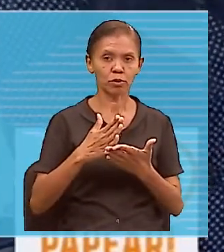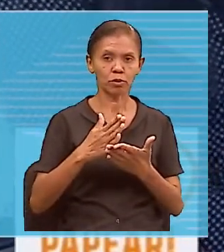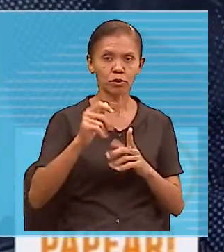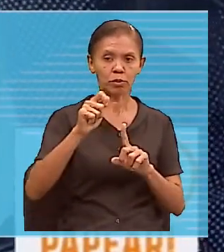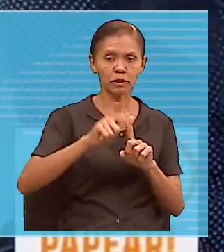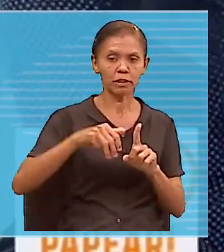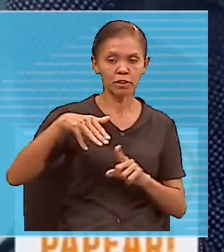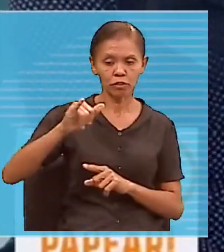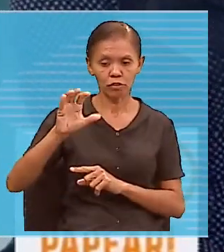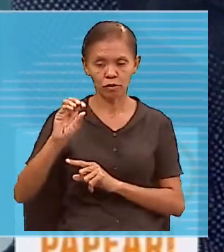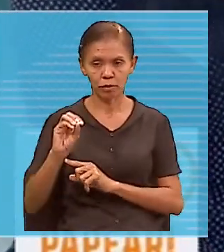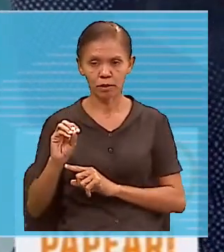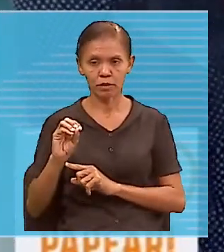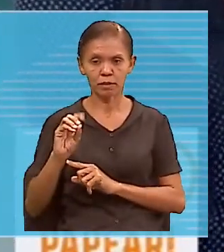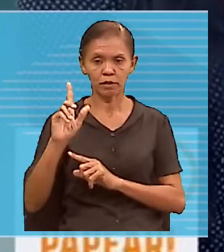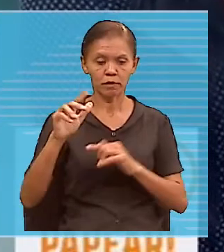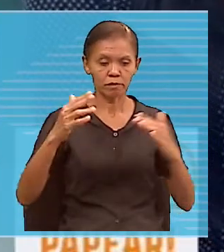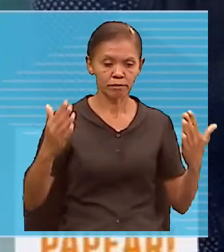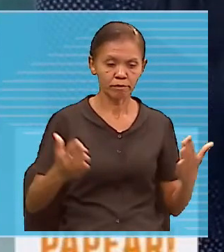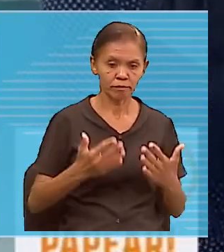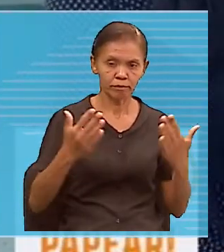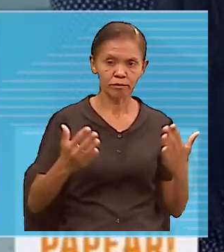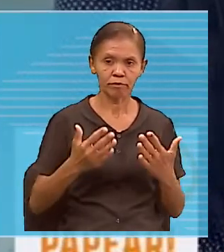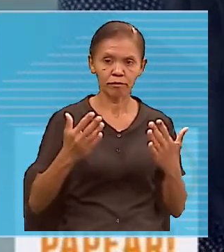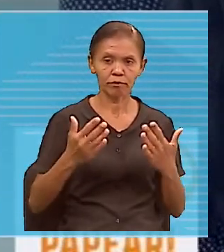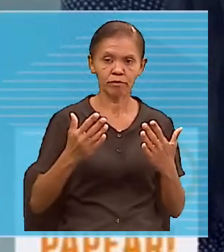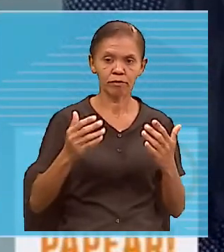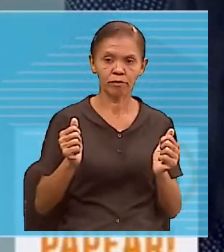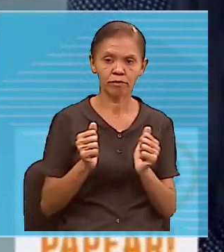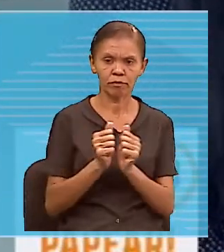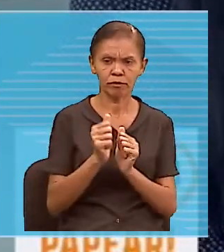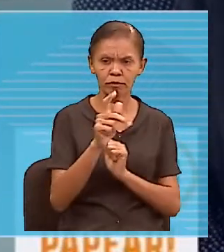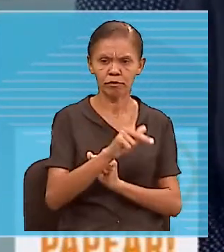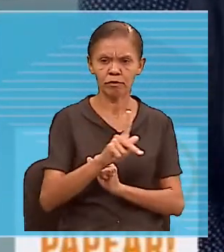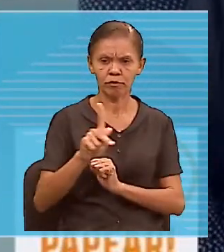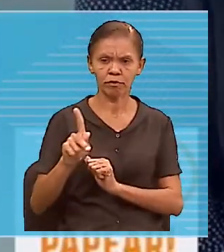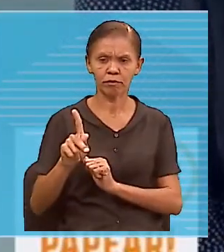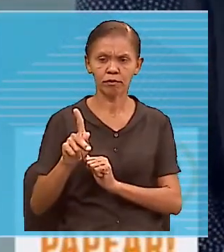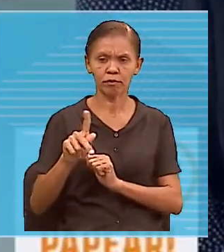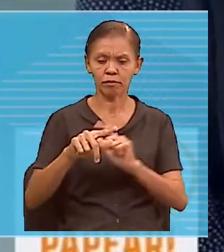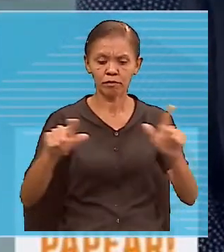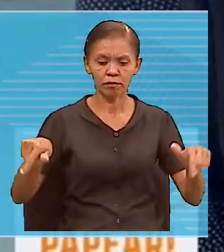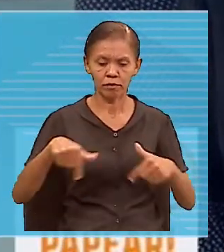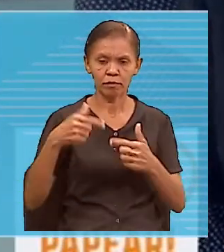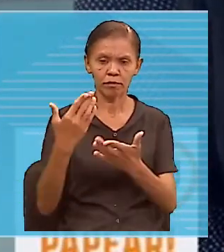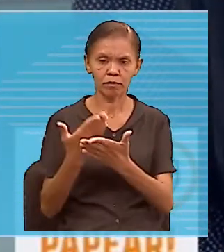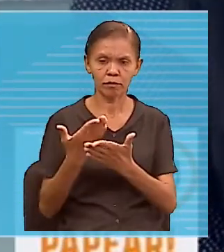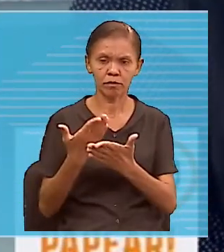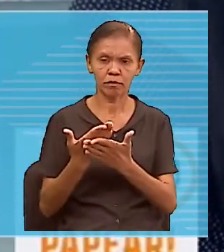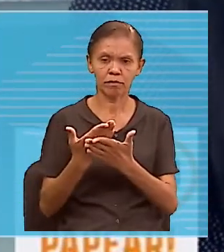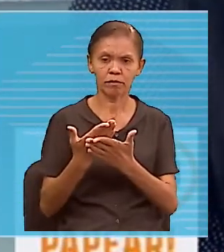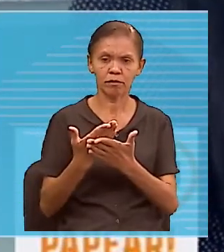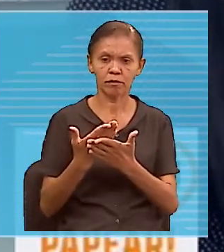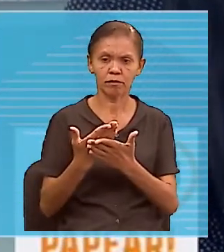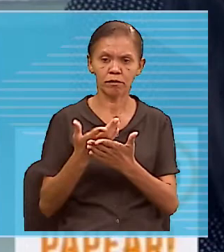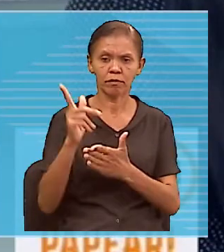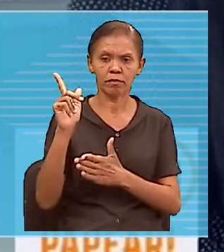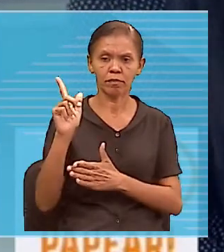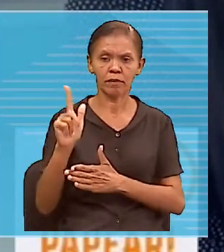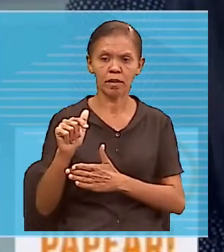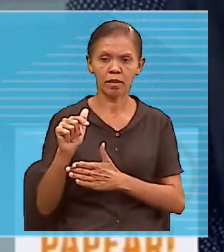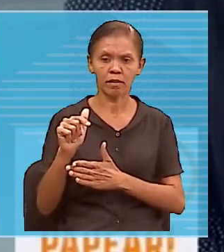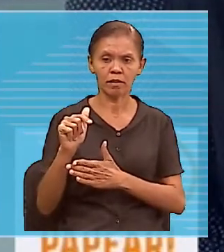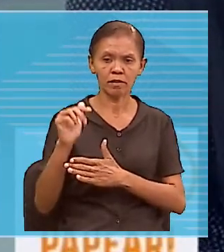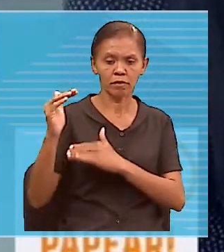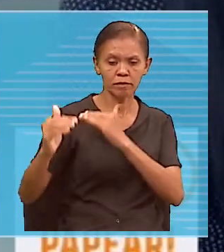aula. Mas sempre foi algo que cresceu dentro dos estudantes, algo que sempre foi desenvolvido pelo professor Ramon, e foi